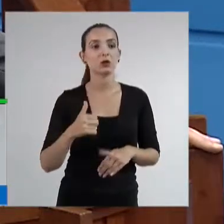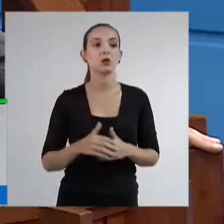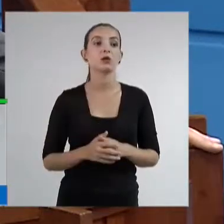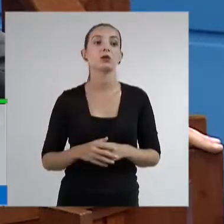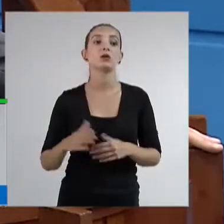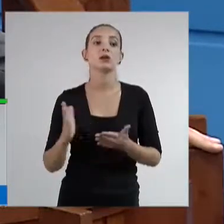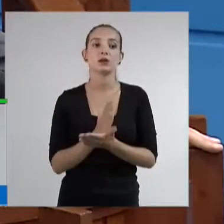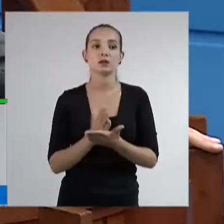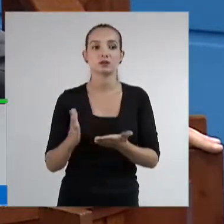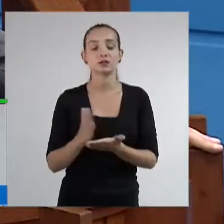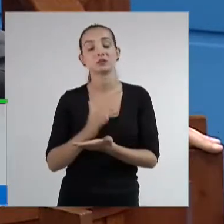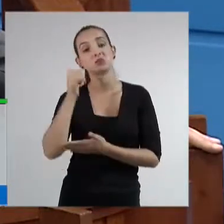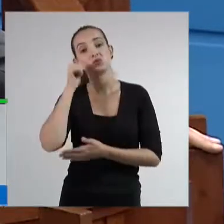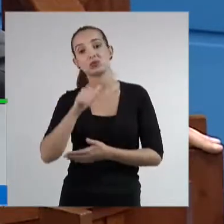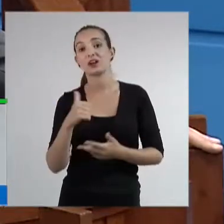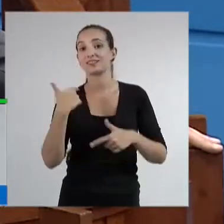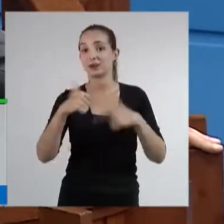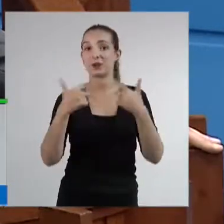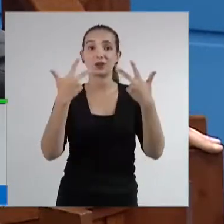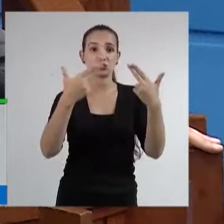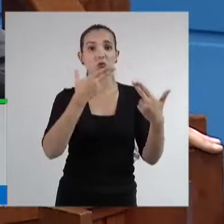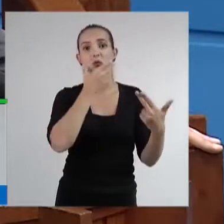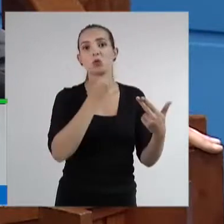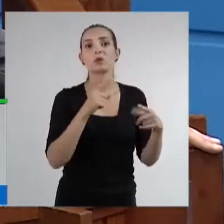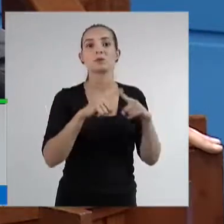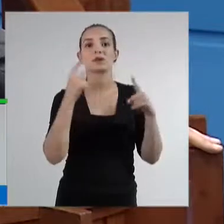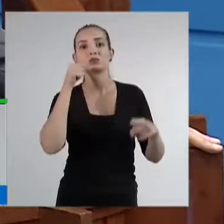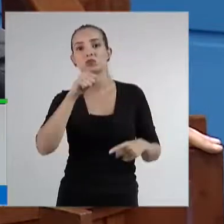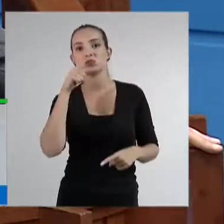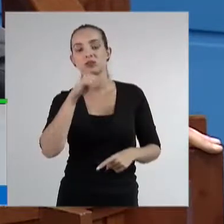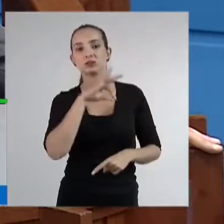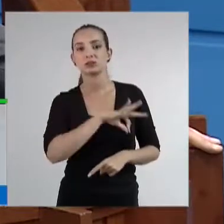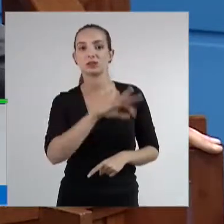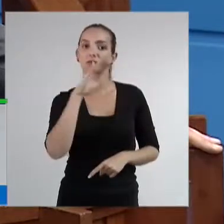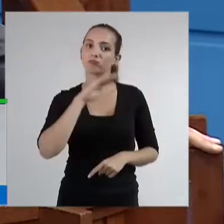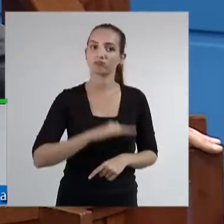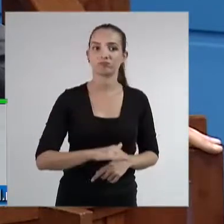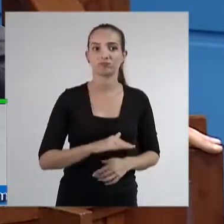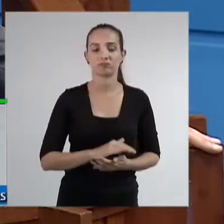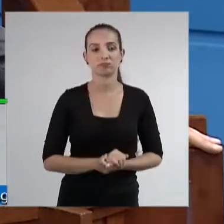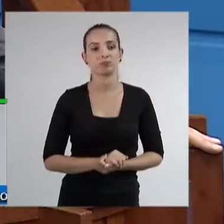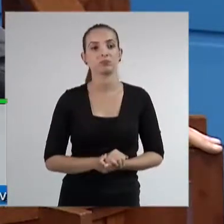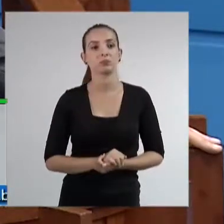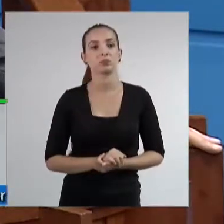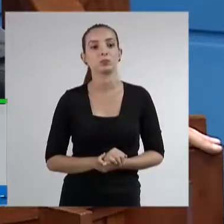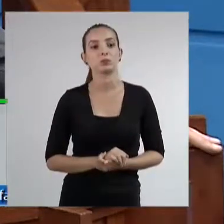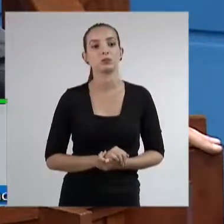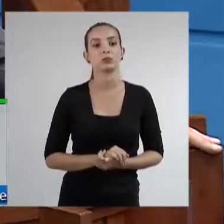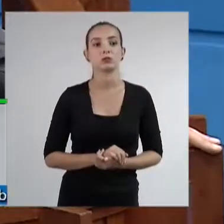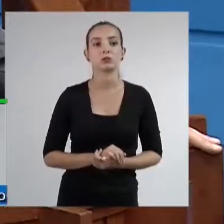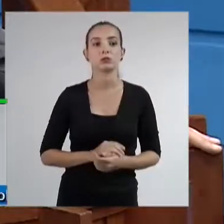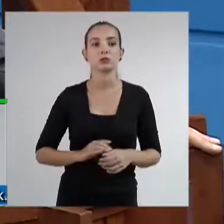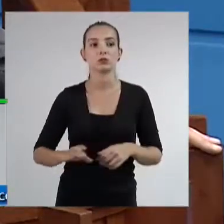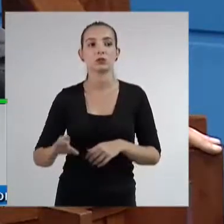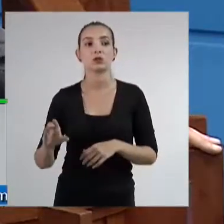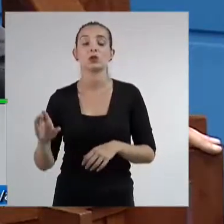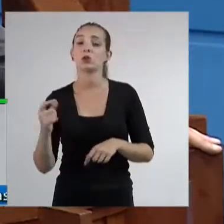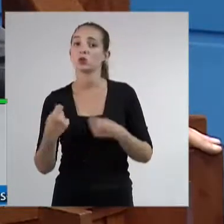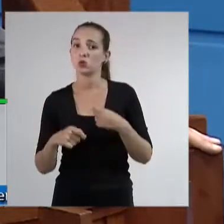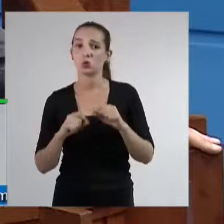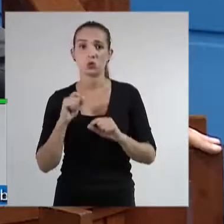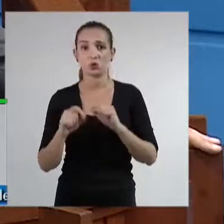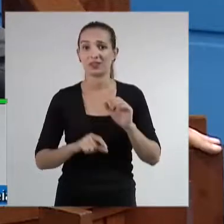os mesmos cargos, ganhando menos que o homem, só por ser mulher. E isso é proibido na consolidação das leis do trabalho,